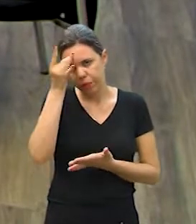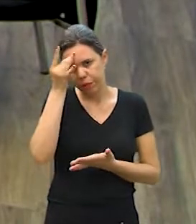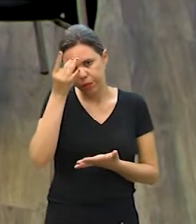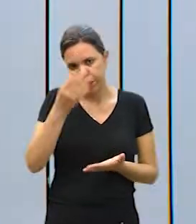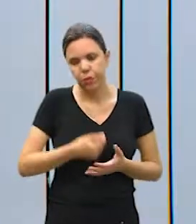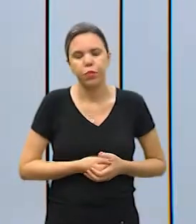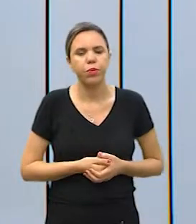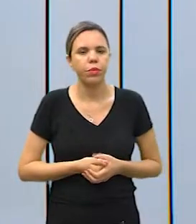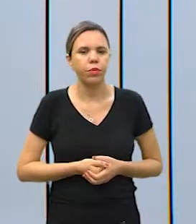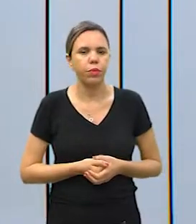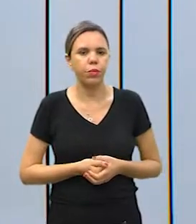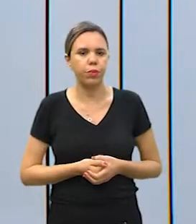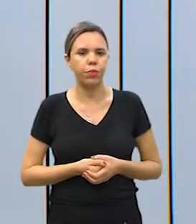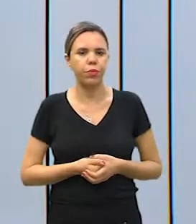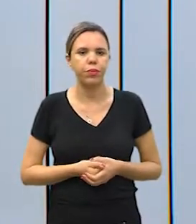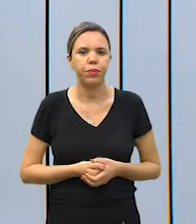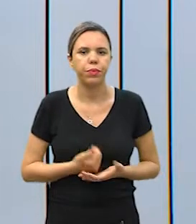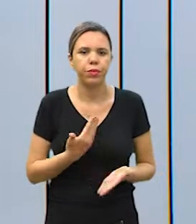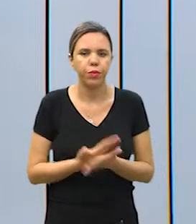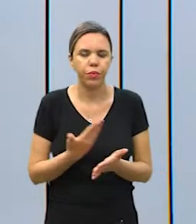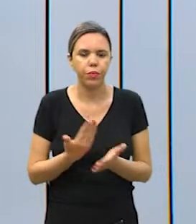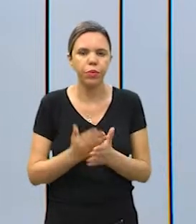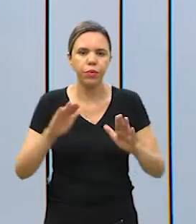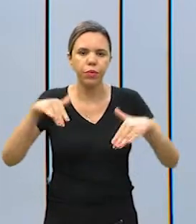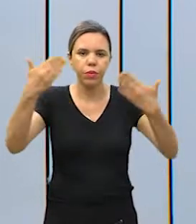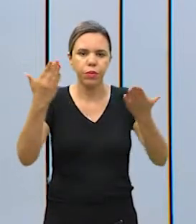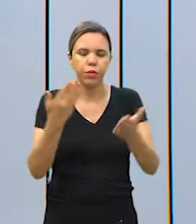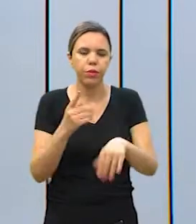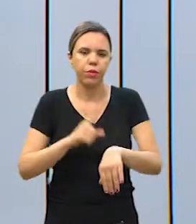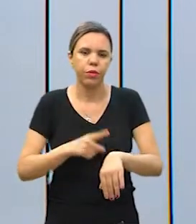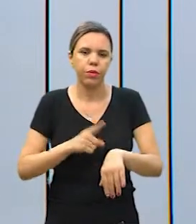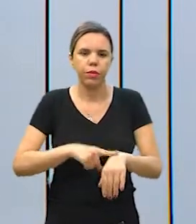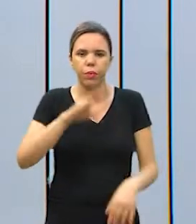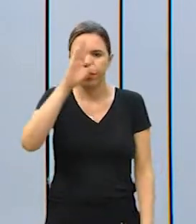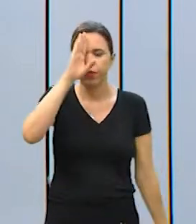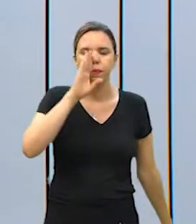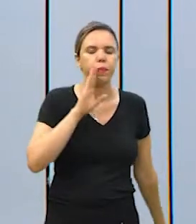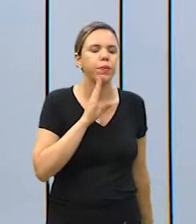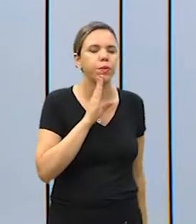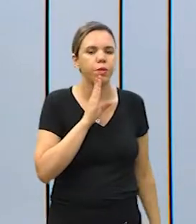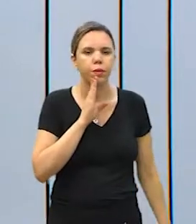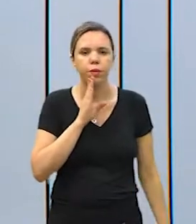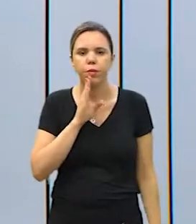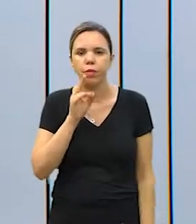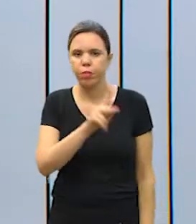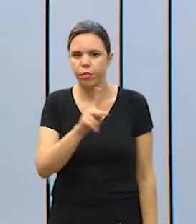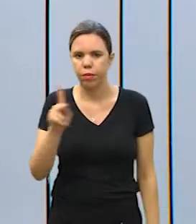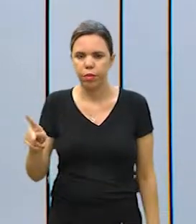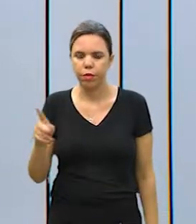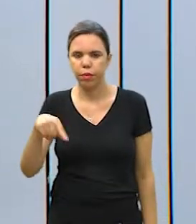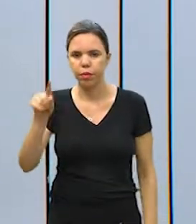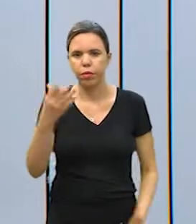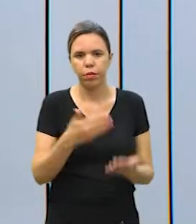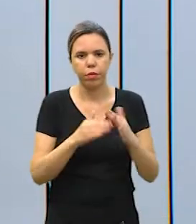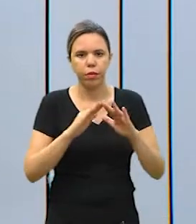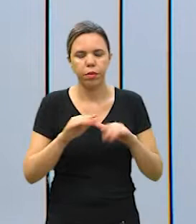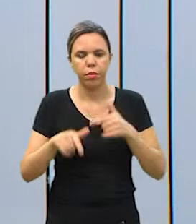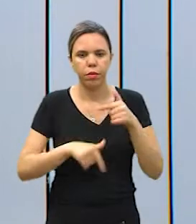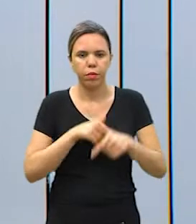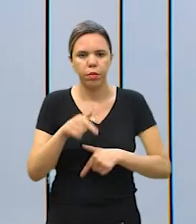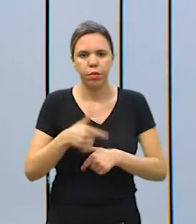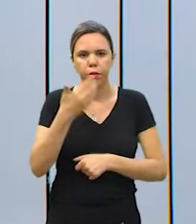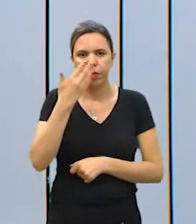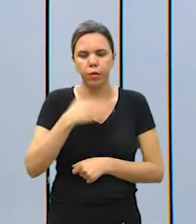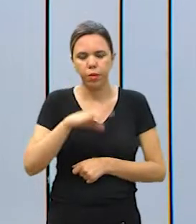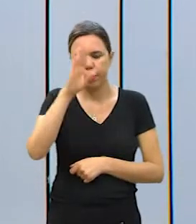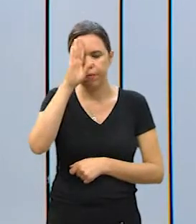alfabetizá-los. Mas era aula fora do horário, gratuita, que as professoras iam até a escola para trabalhar